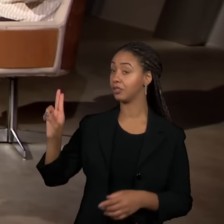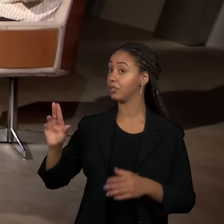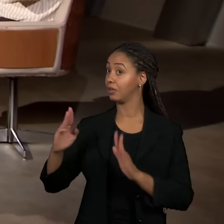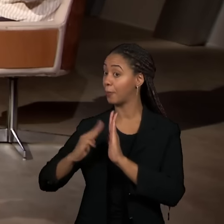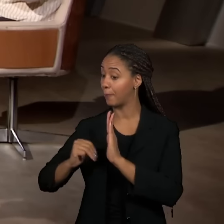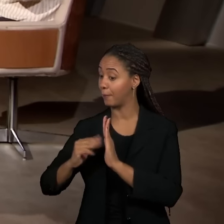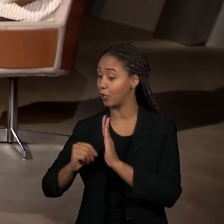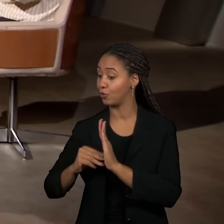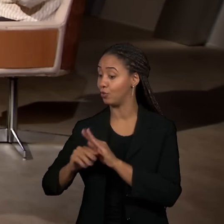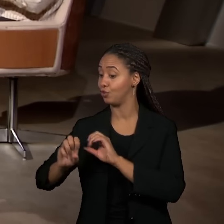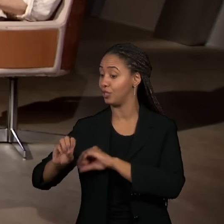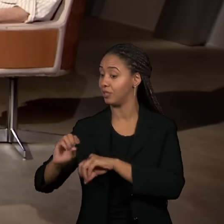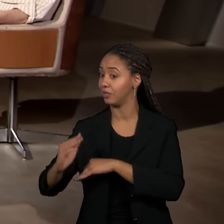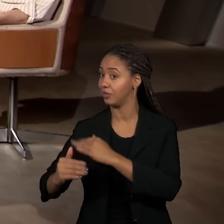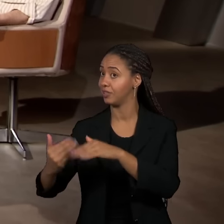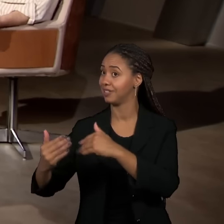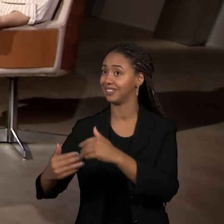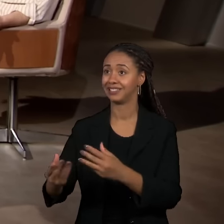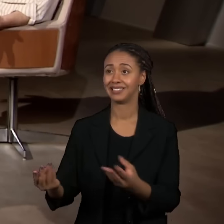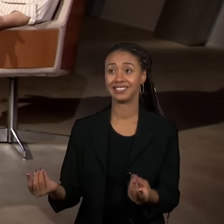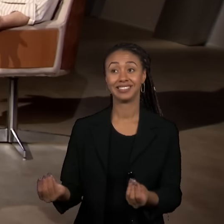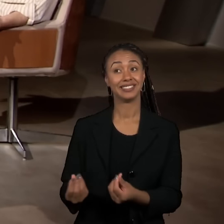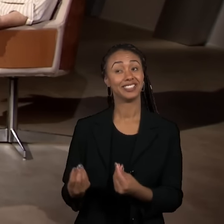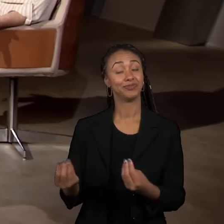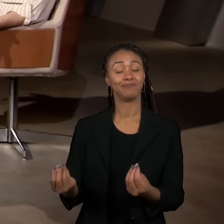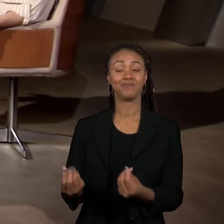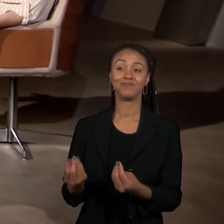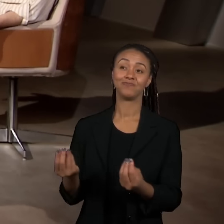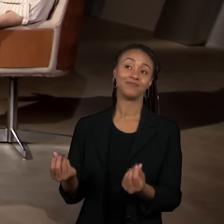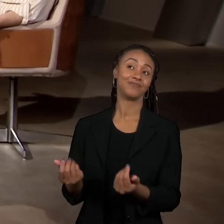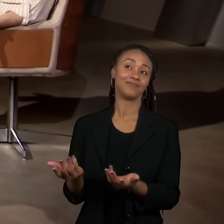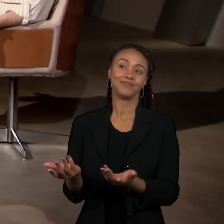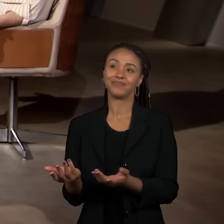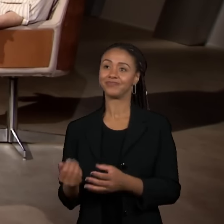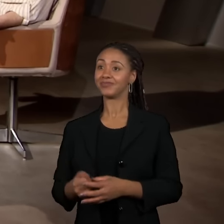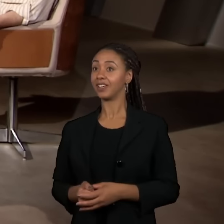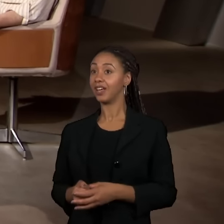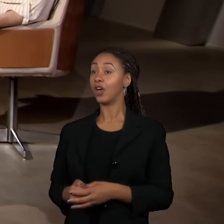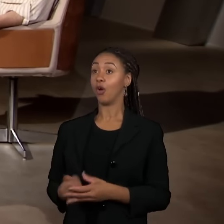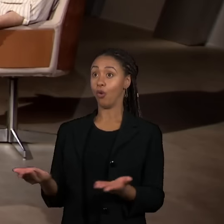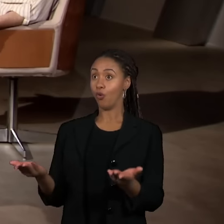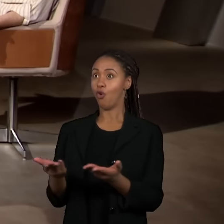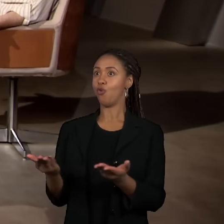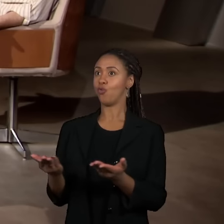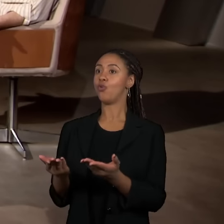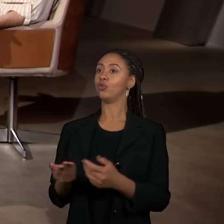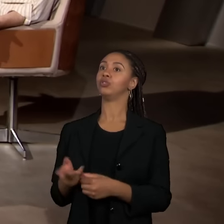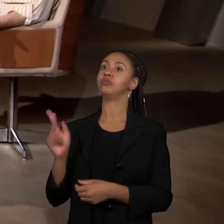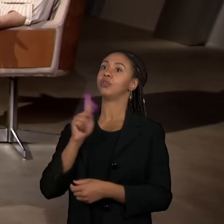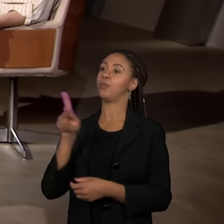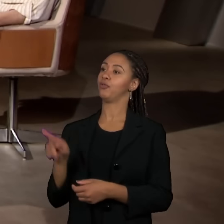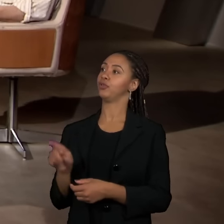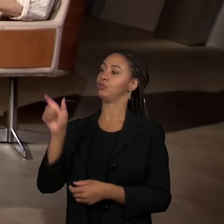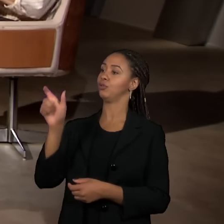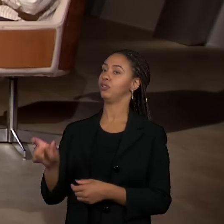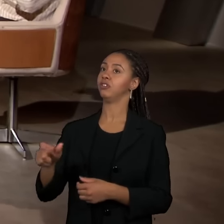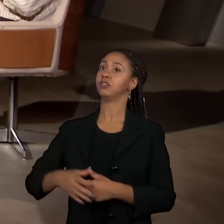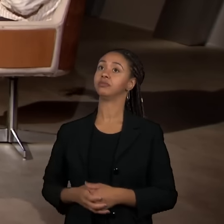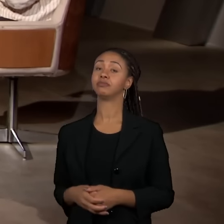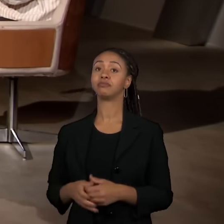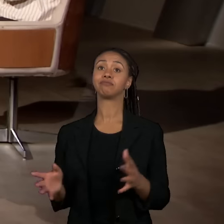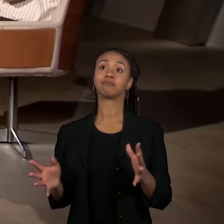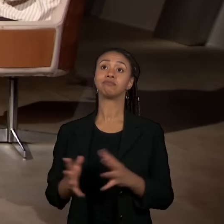num né ainda você pega um professor que é piagetiano e ele é piagetiano de carteirinha